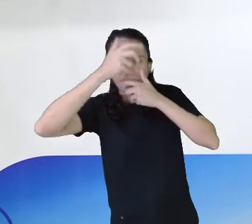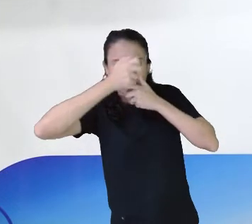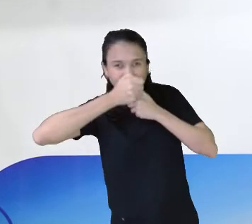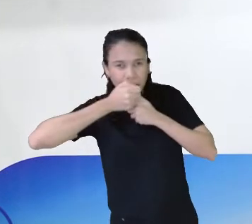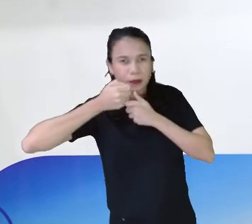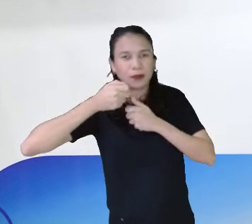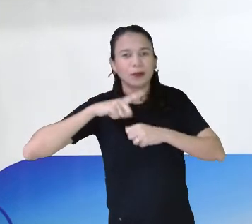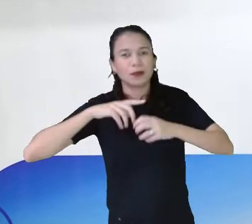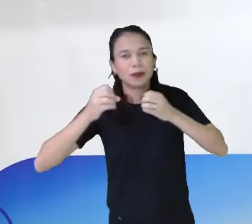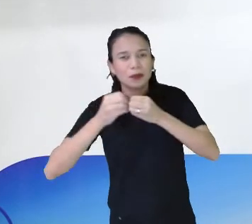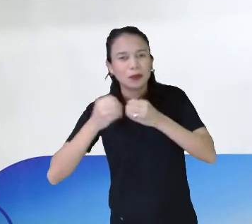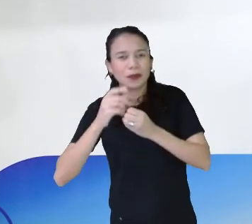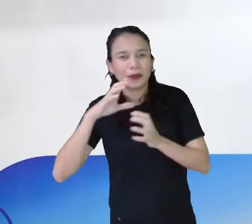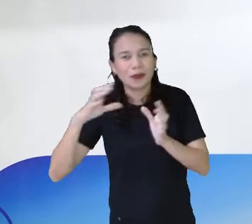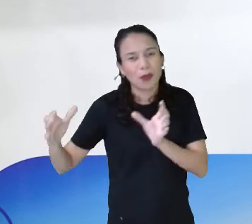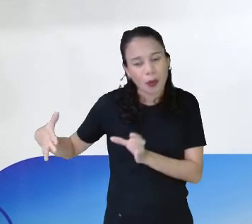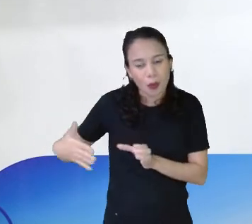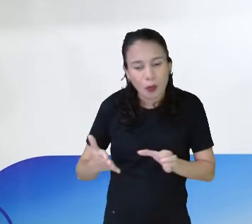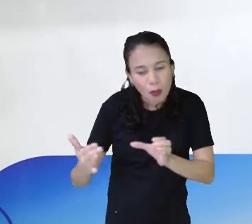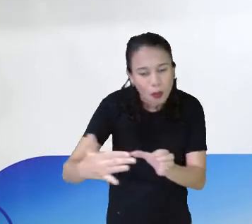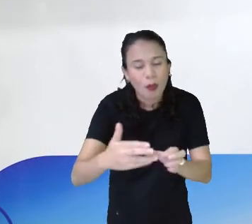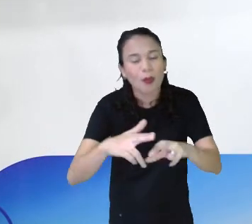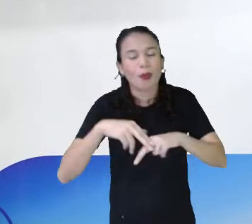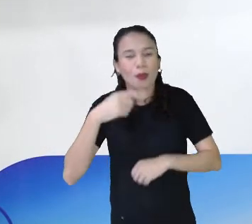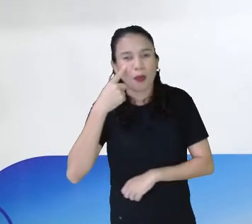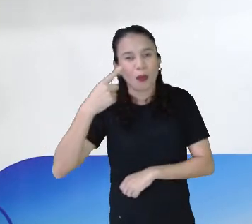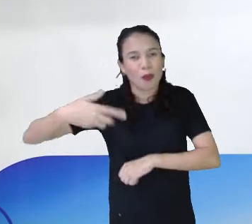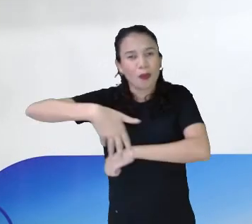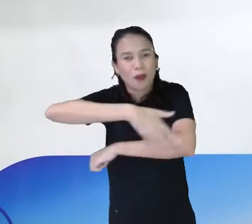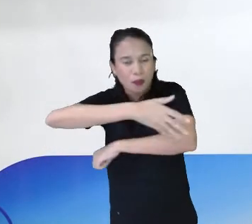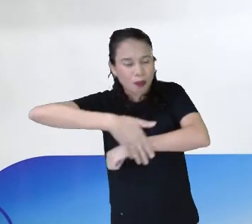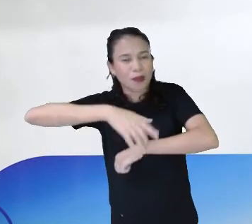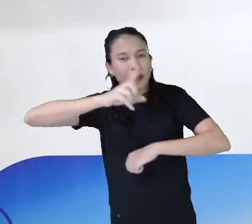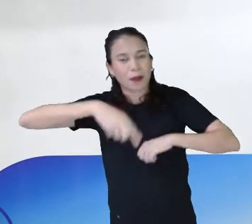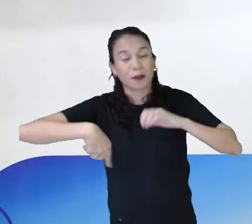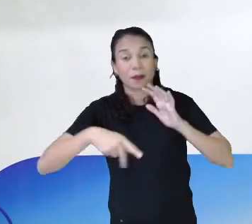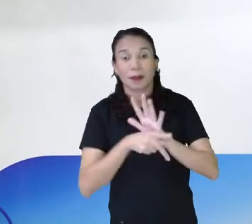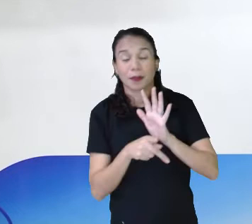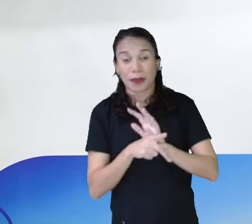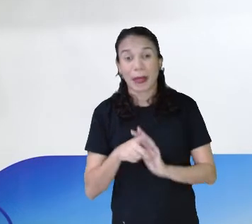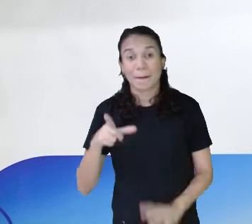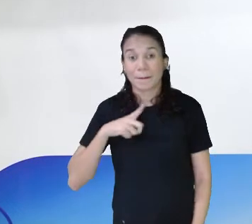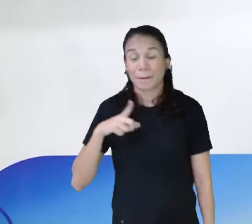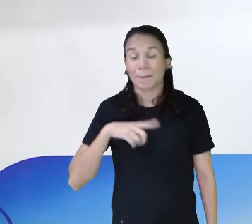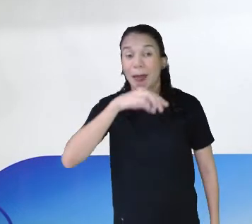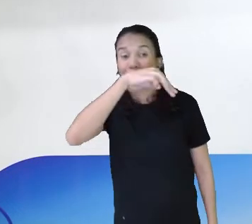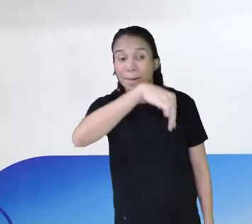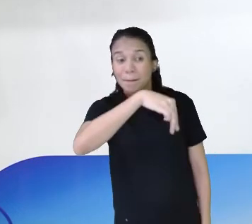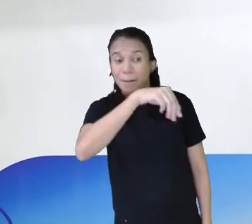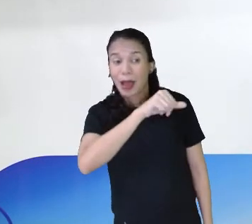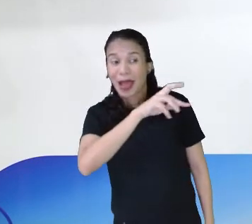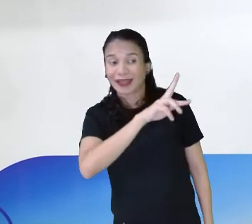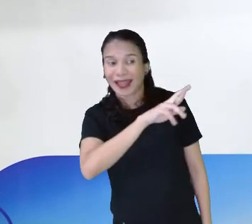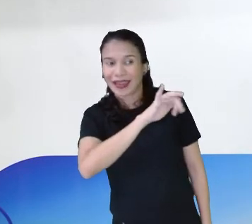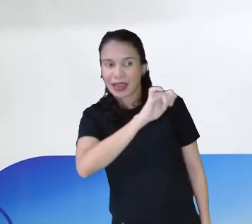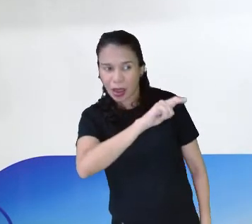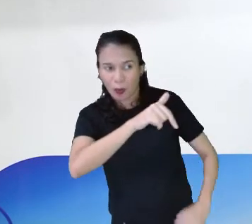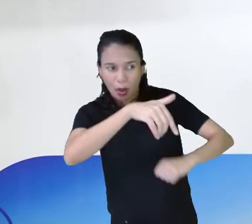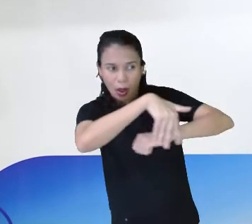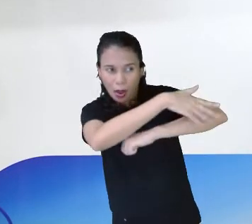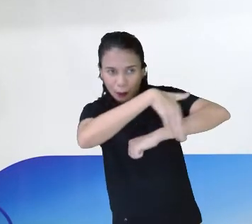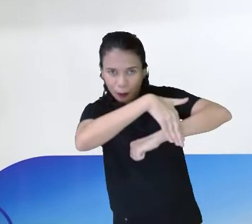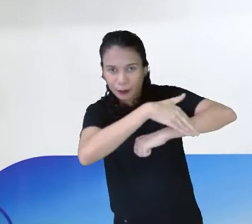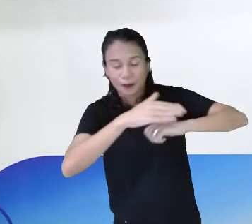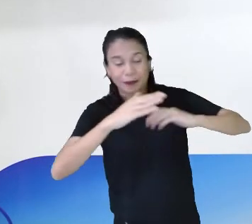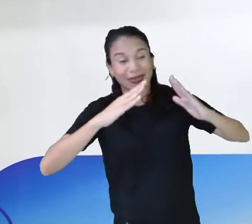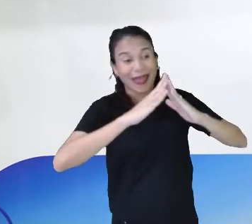rio Capibaribe, não é? E aí, essa rua, ela é um patrimônio material. Além disso, temos a Igreja da